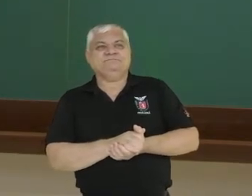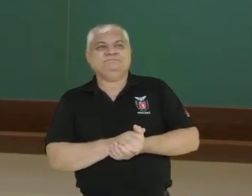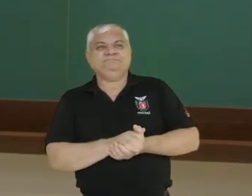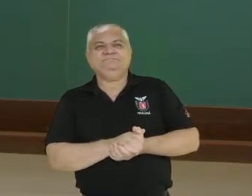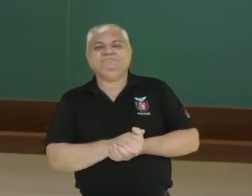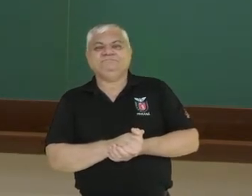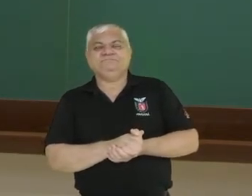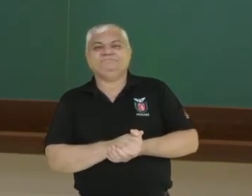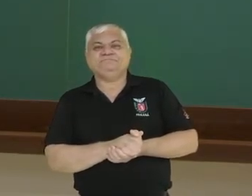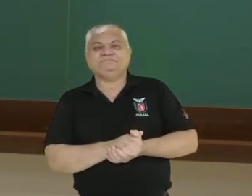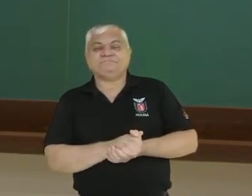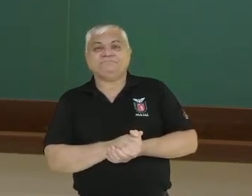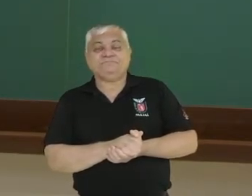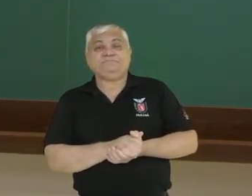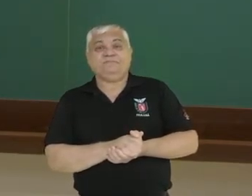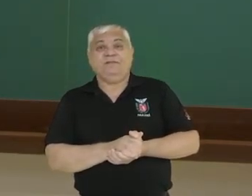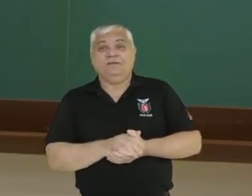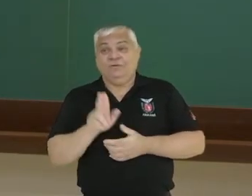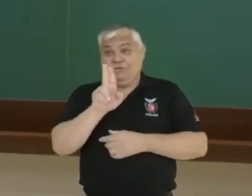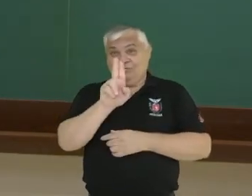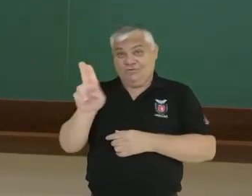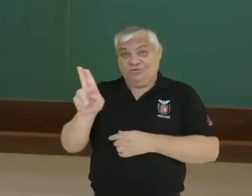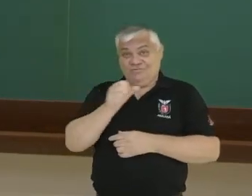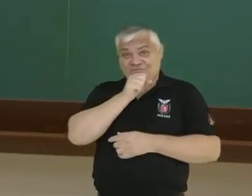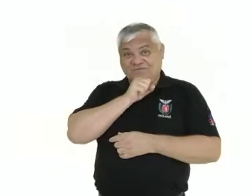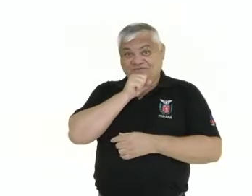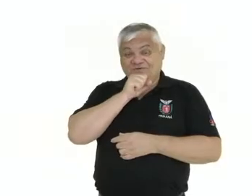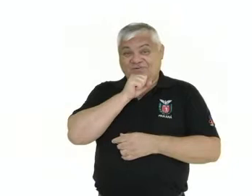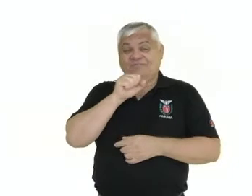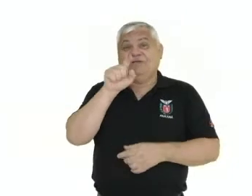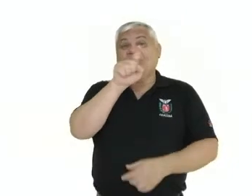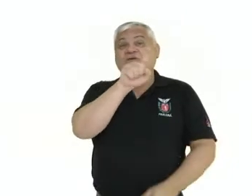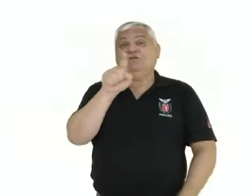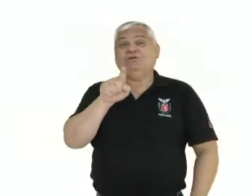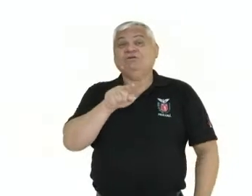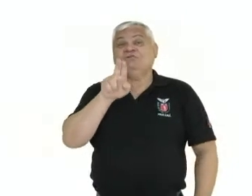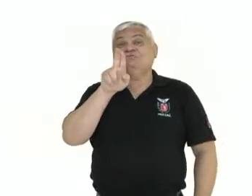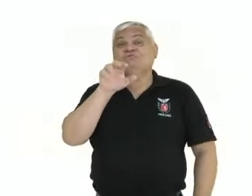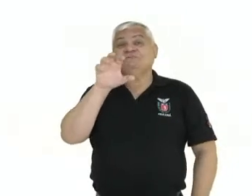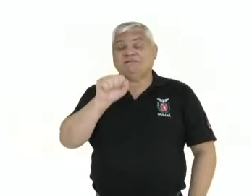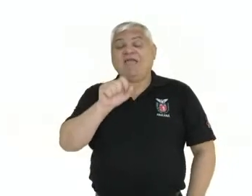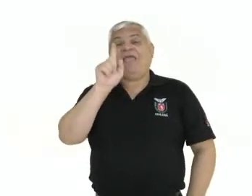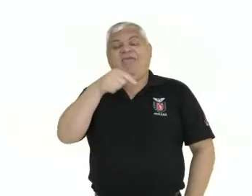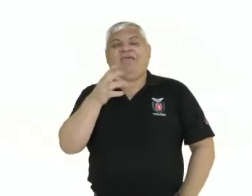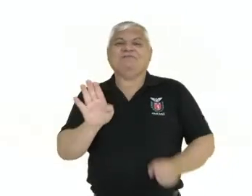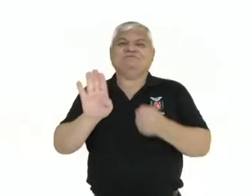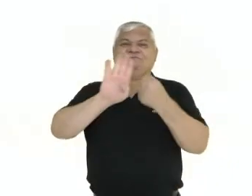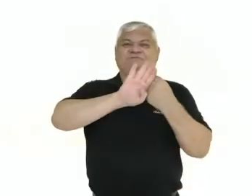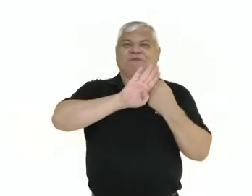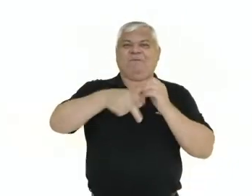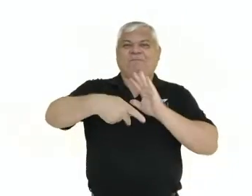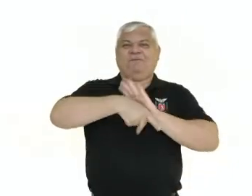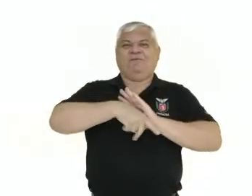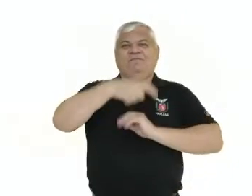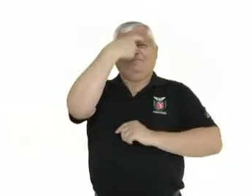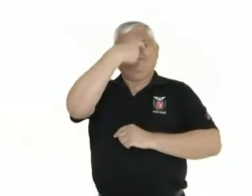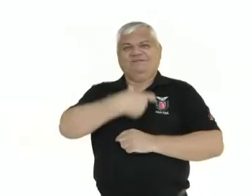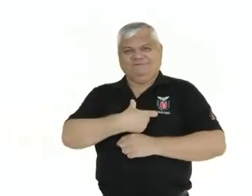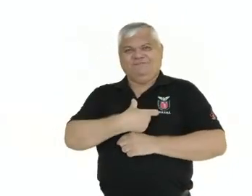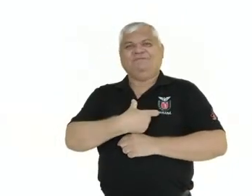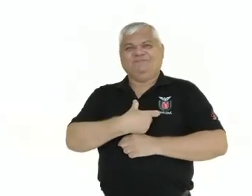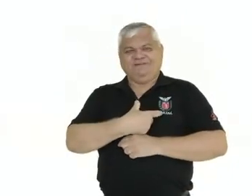Olha lá. O nome do velho, então, trata-se de um substantivo próprio, Então, os nomes, todos os nomes